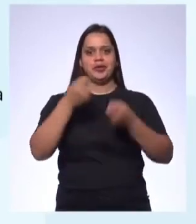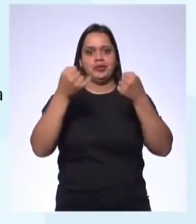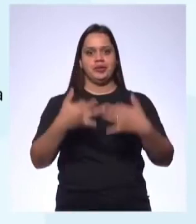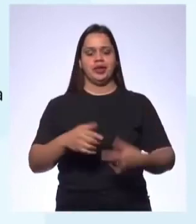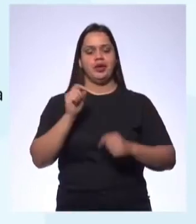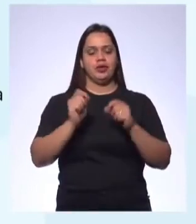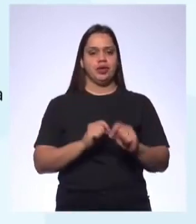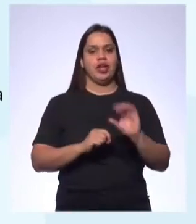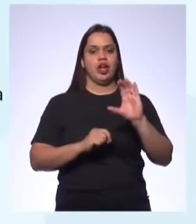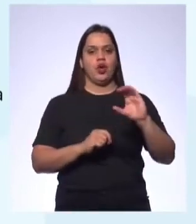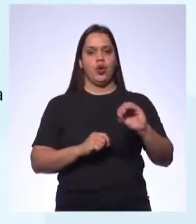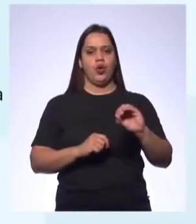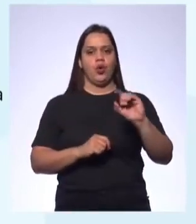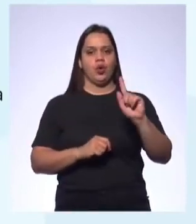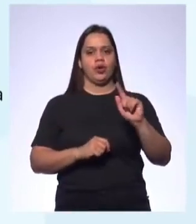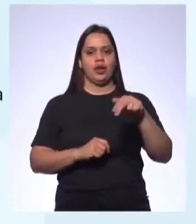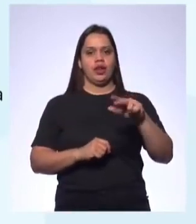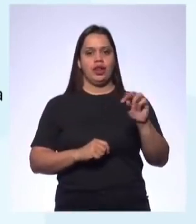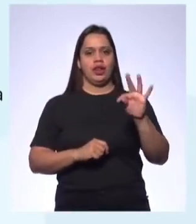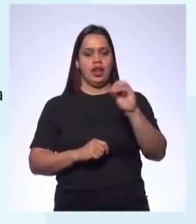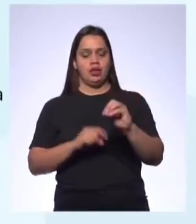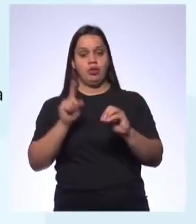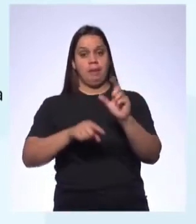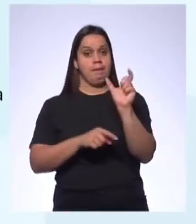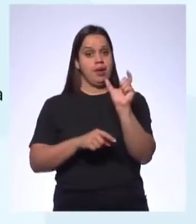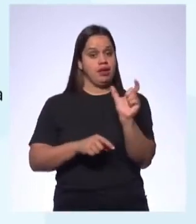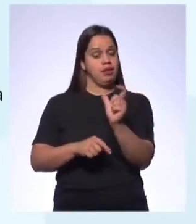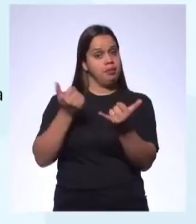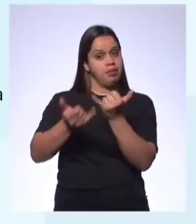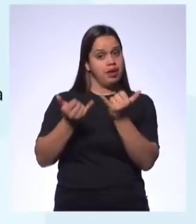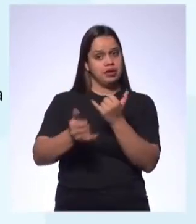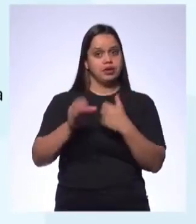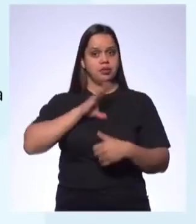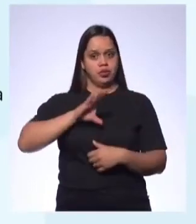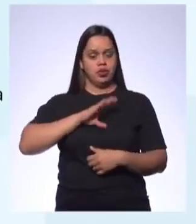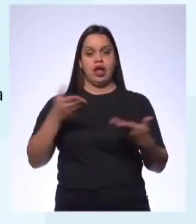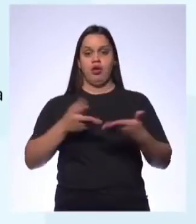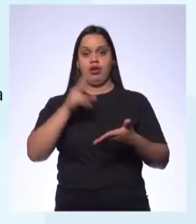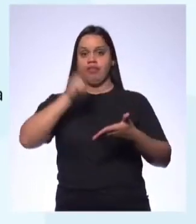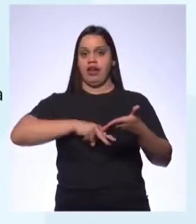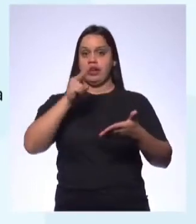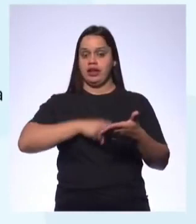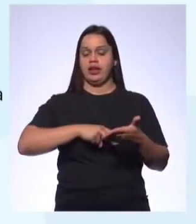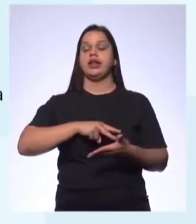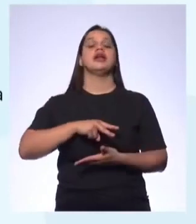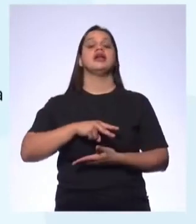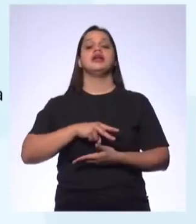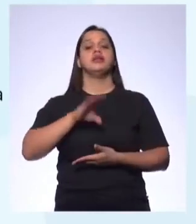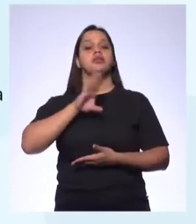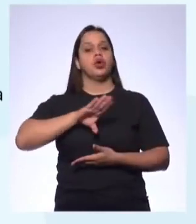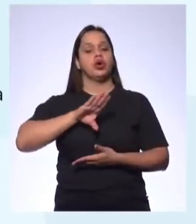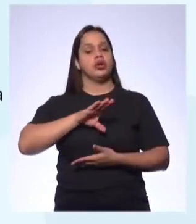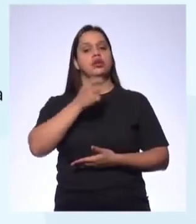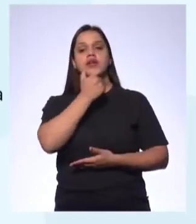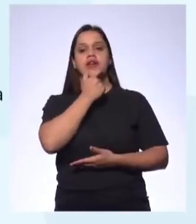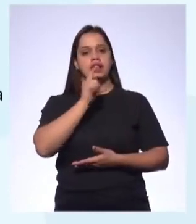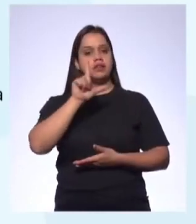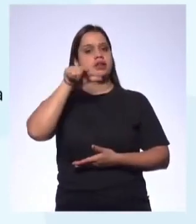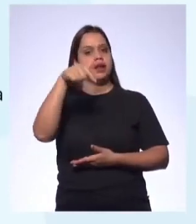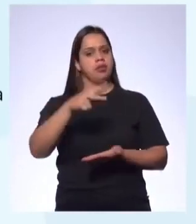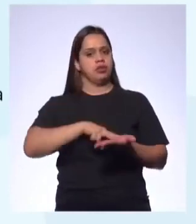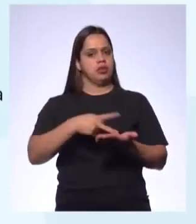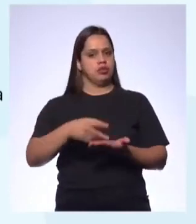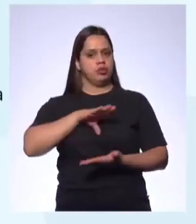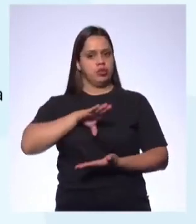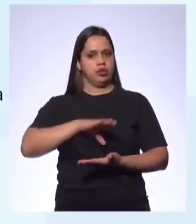com português. Vamos lá. What is it about? Né? Já sabemos. It's about natural disaster,